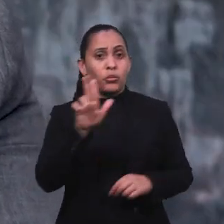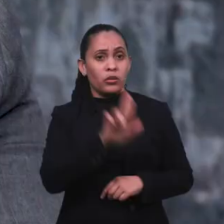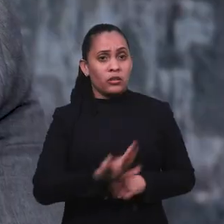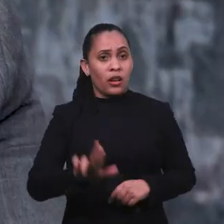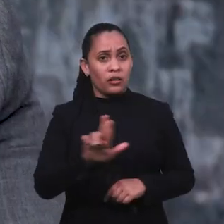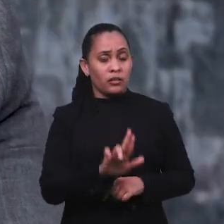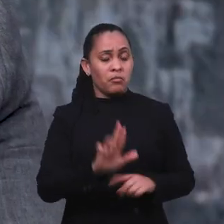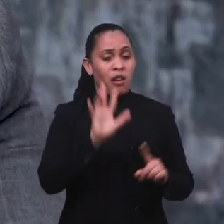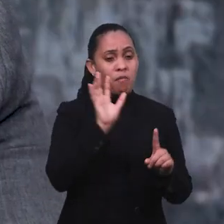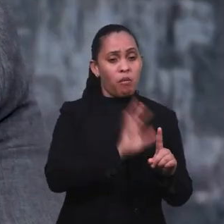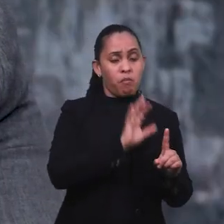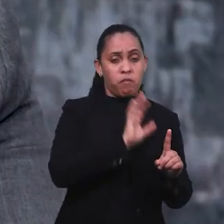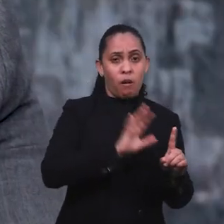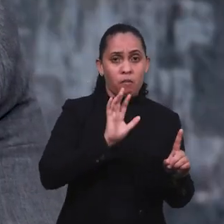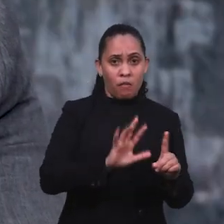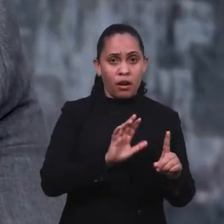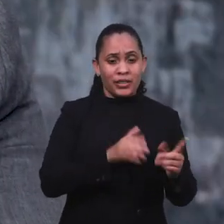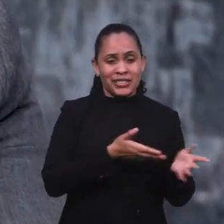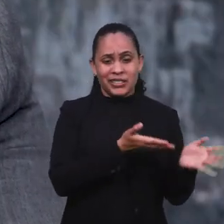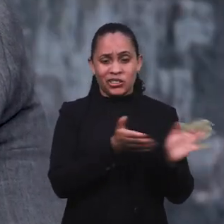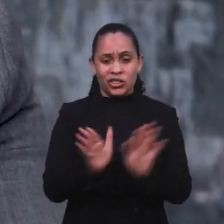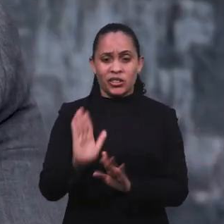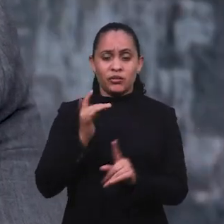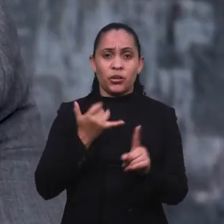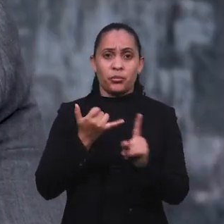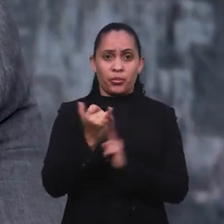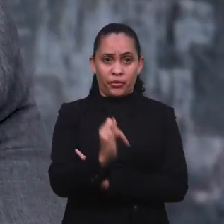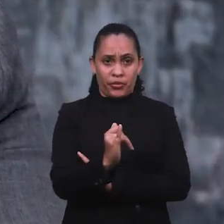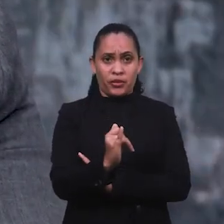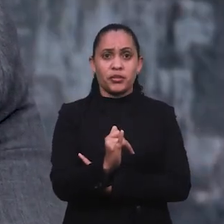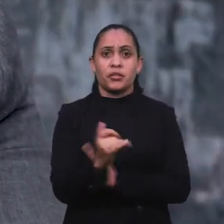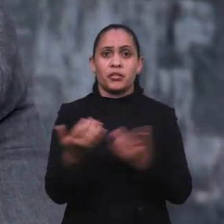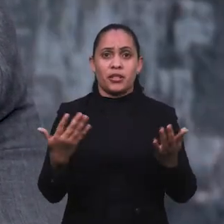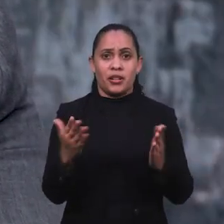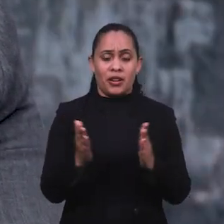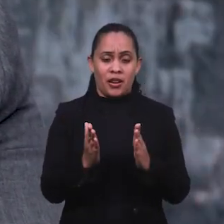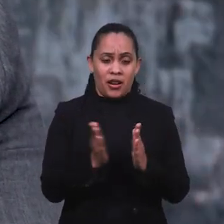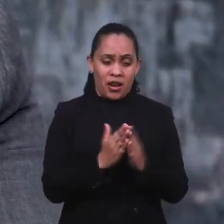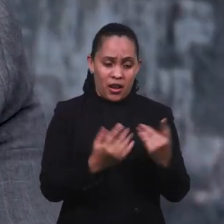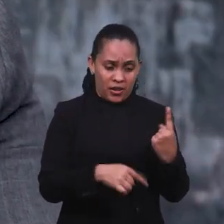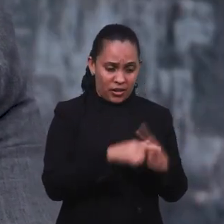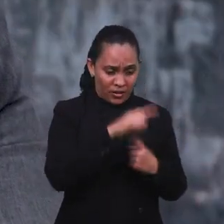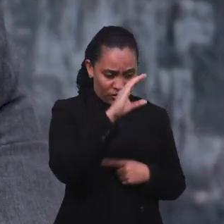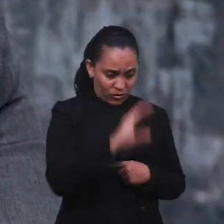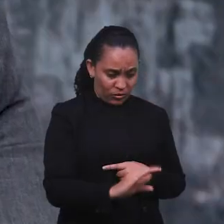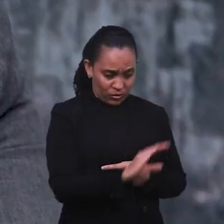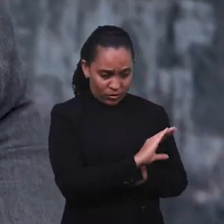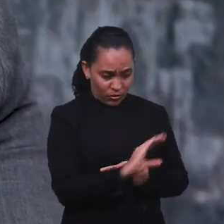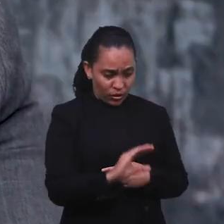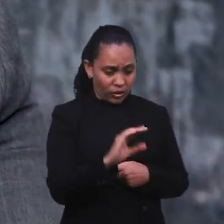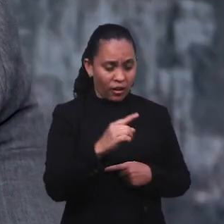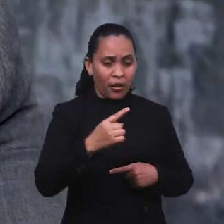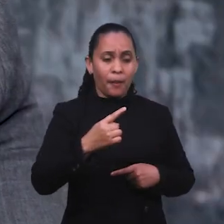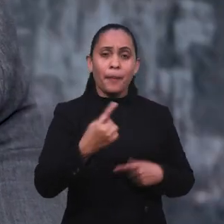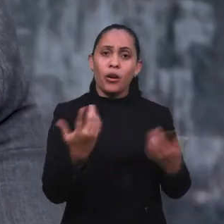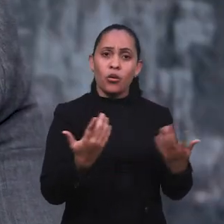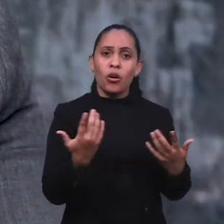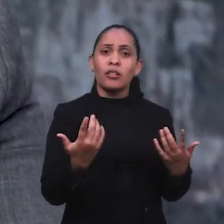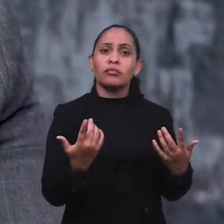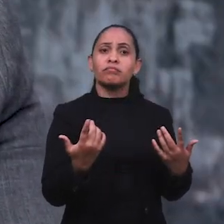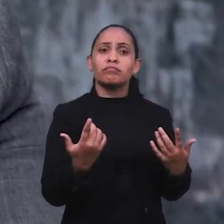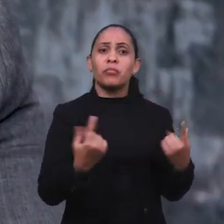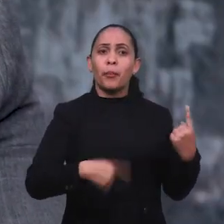inserir esse desvio do profético. E cada vez mais a igreja foi se tornando uma instituição política. Nós vamos